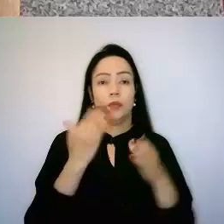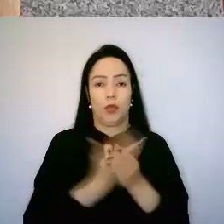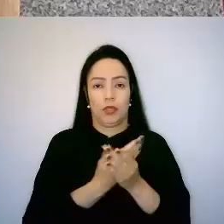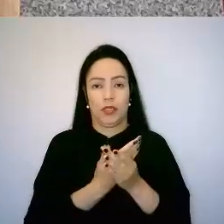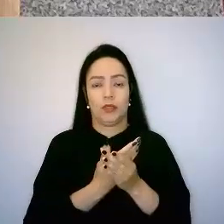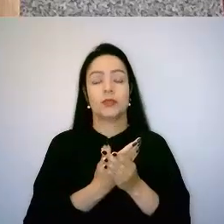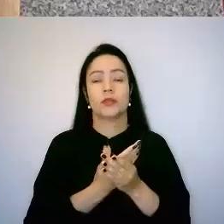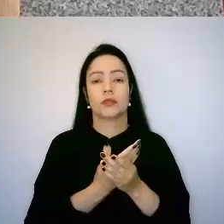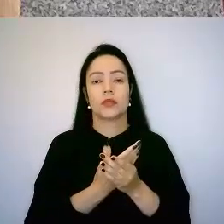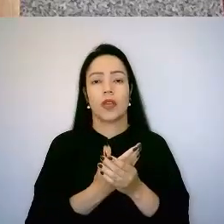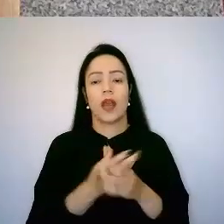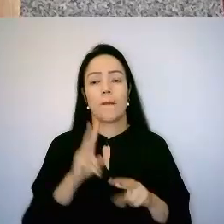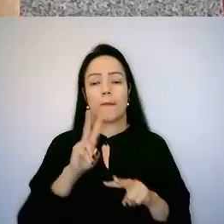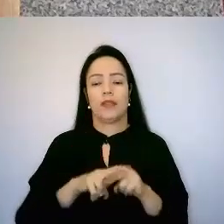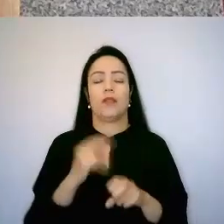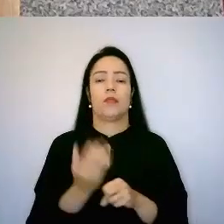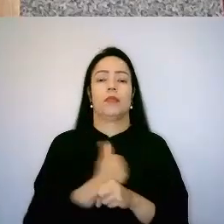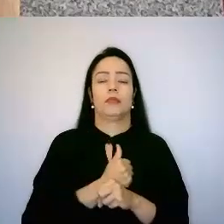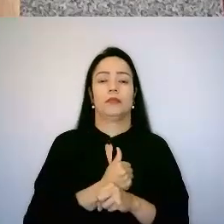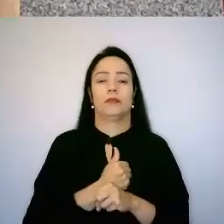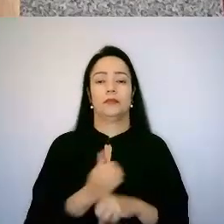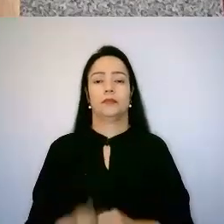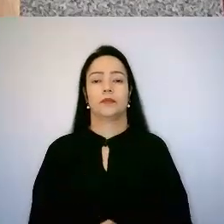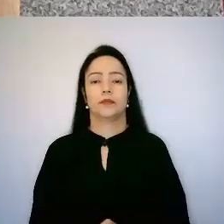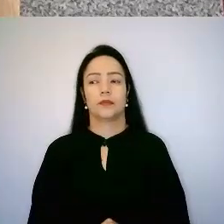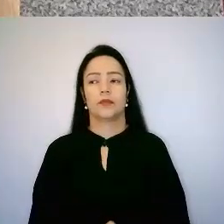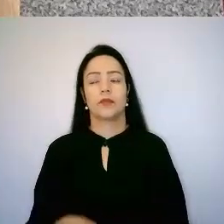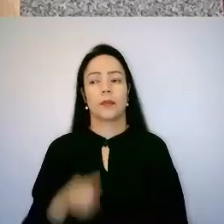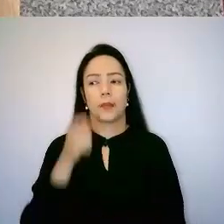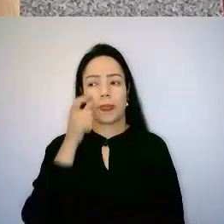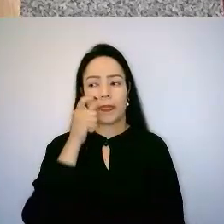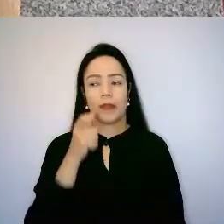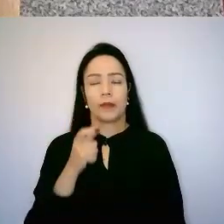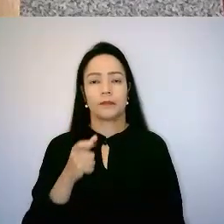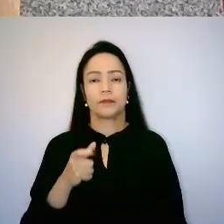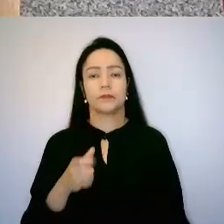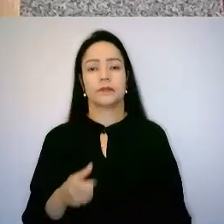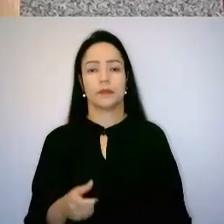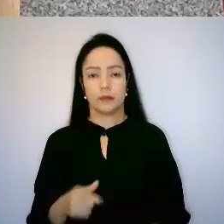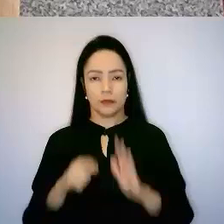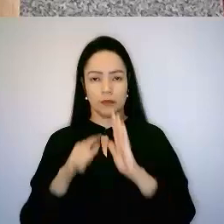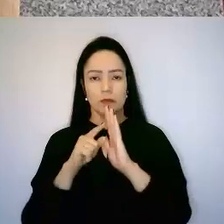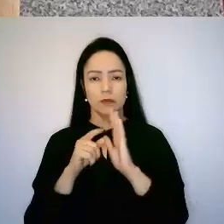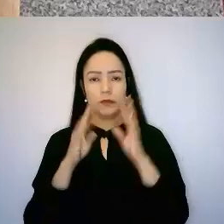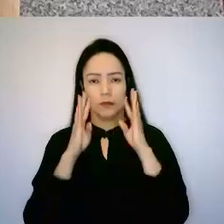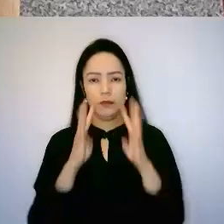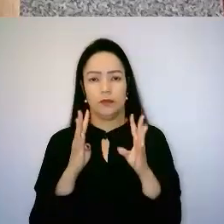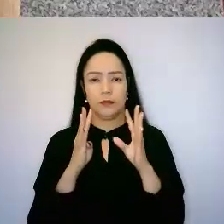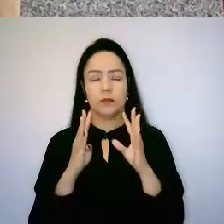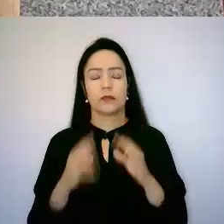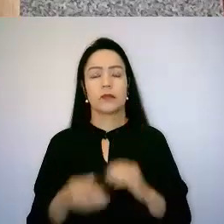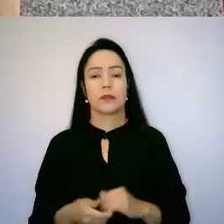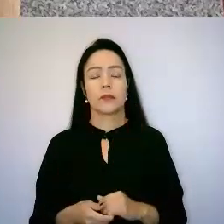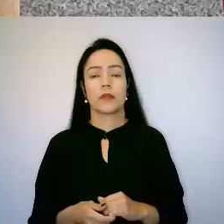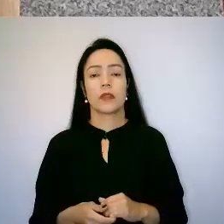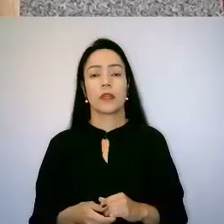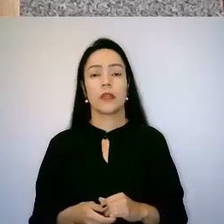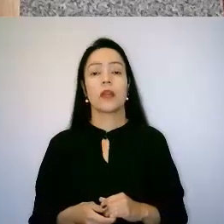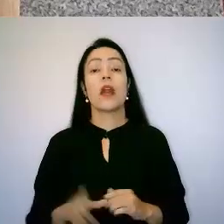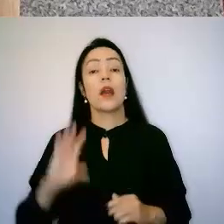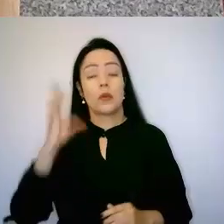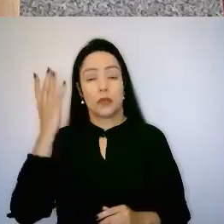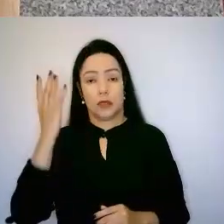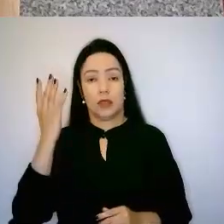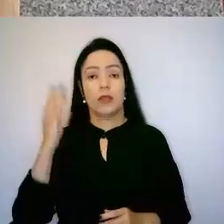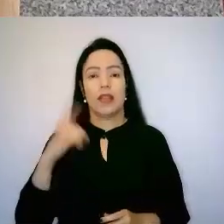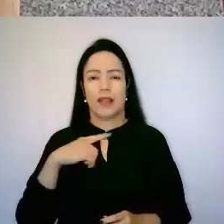tem nada a ver com esse inclusive é interessante notar quanto a esse ponto que os fatos que geraram a prisão preventiva